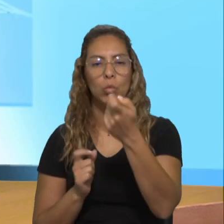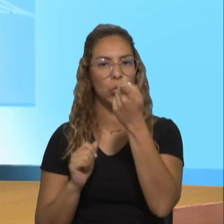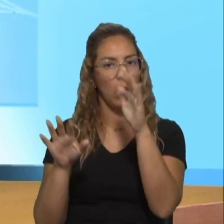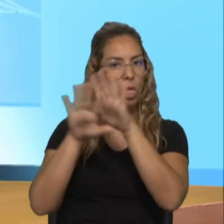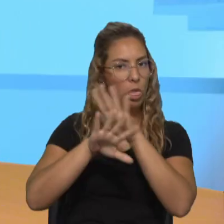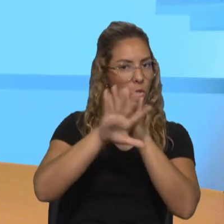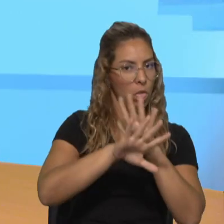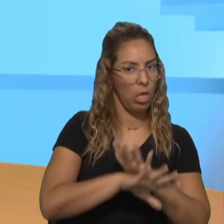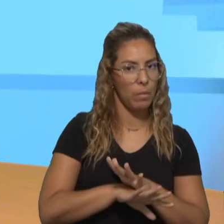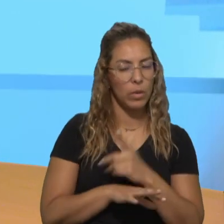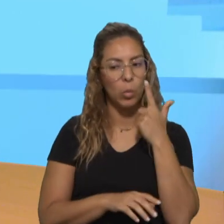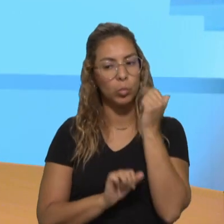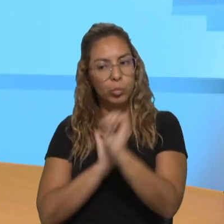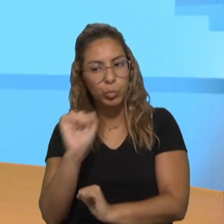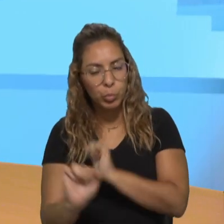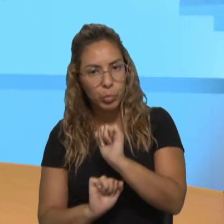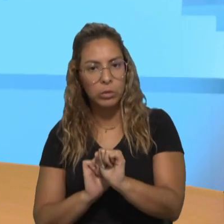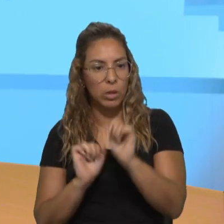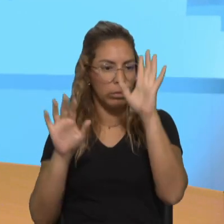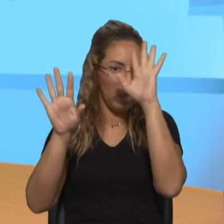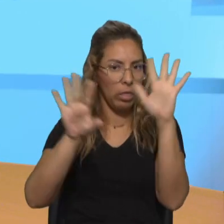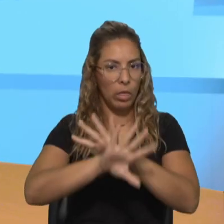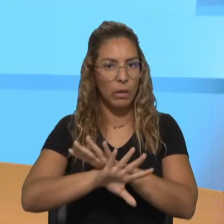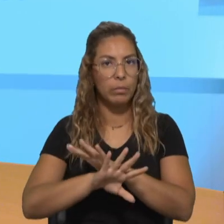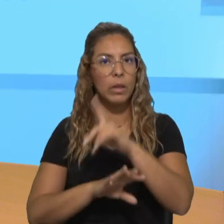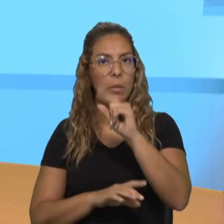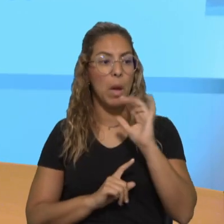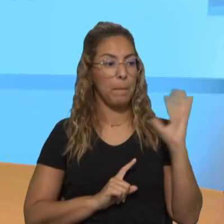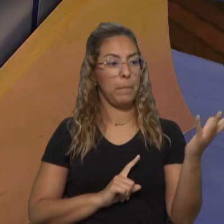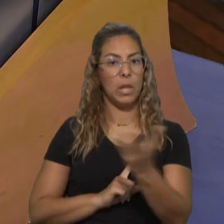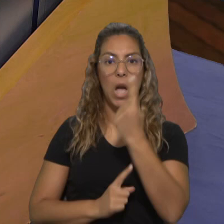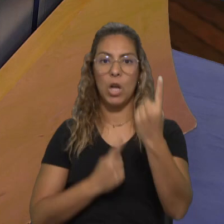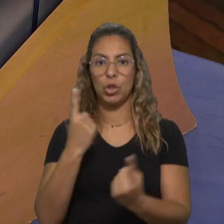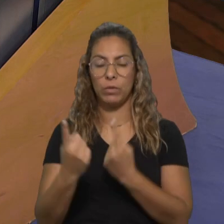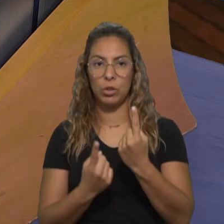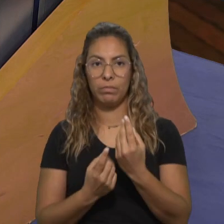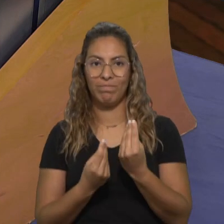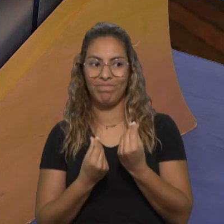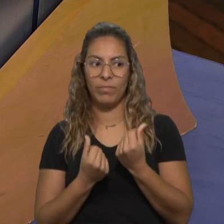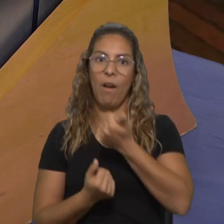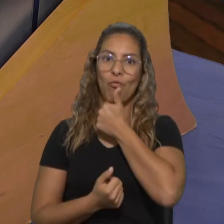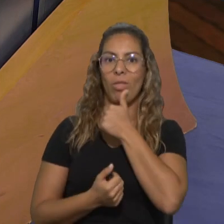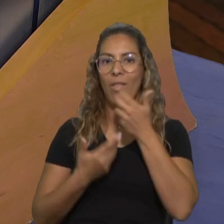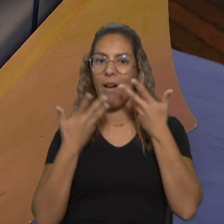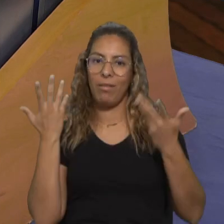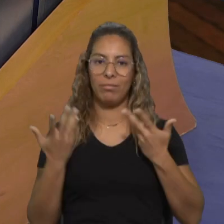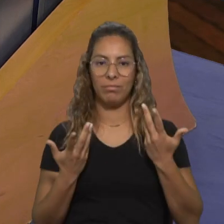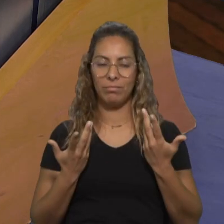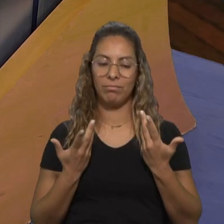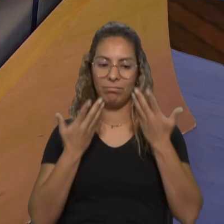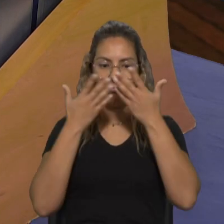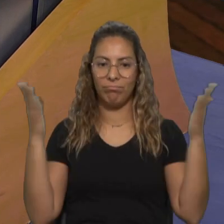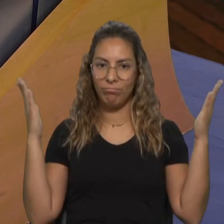bocadinho o nosso conhecimento e a nossa vista, digamos assim. E até ambientes em que os jovens se sentem geralmente muito à vontade. Sim, exatamente. Eu acho